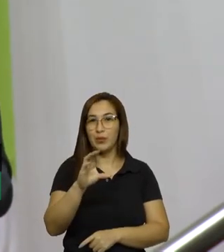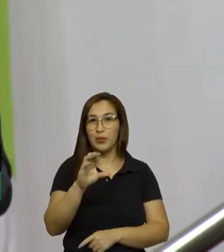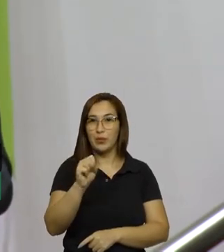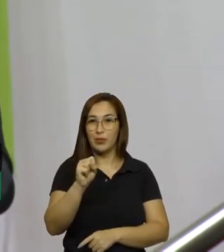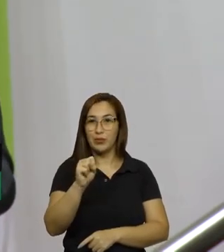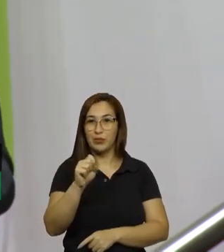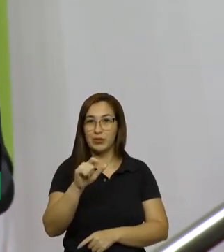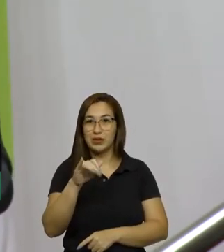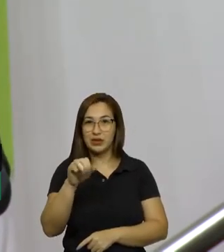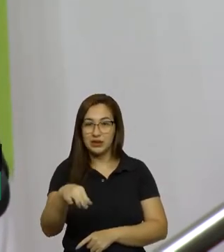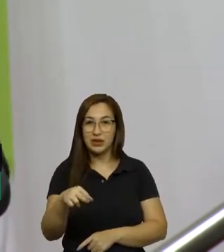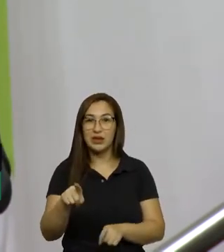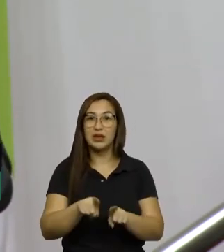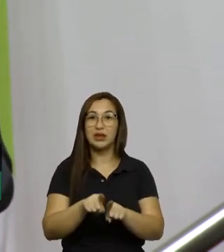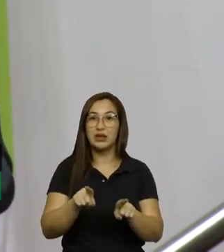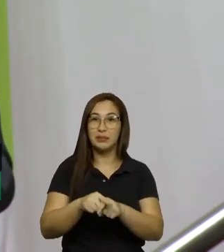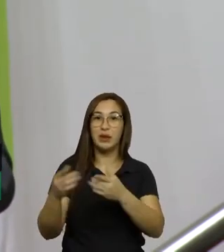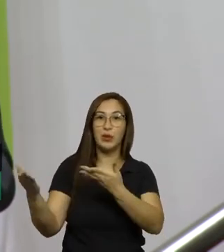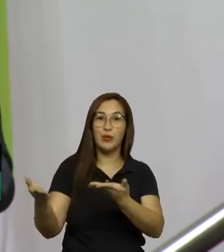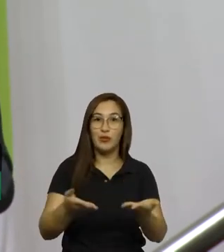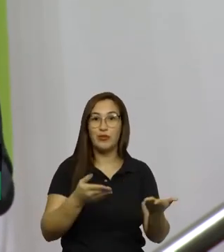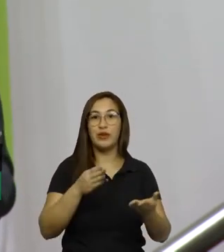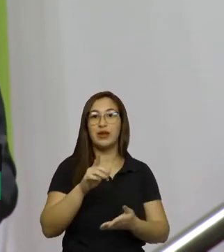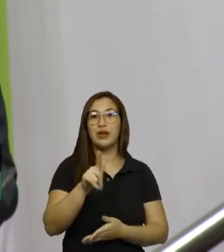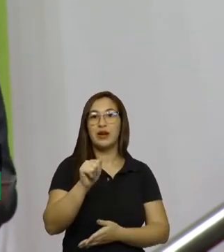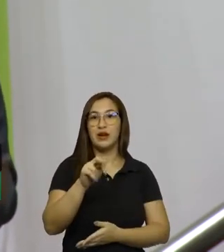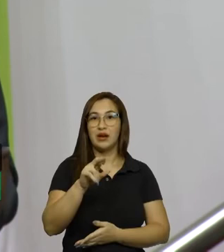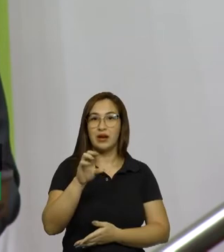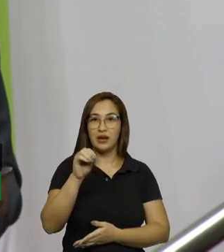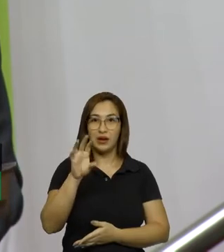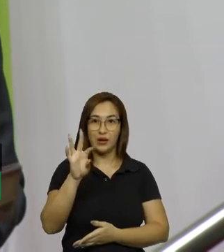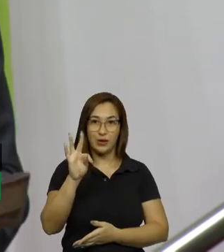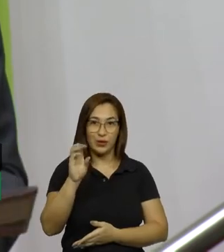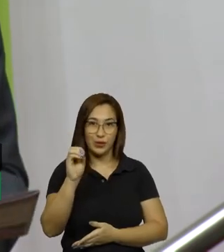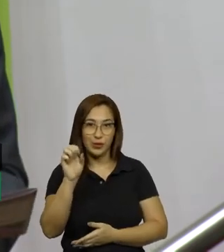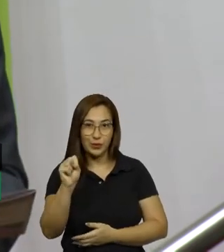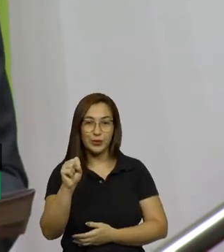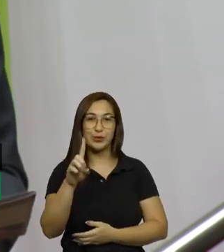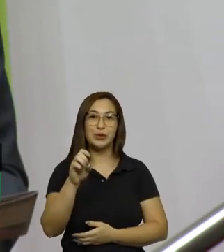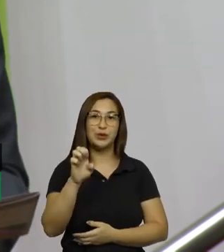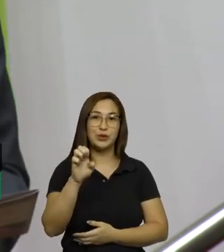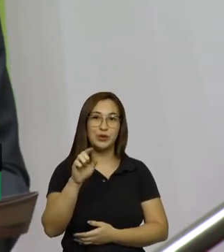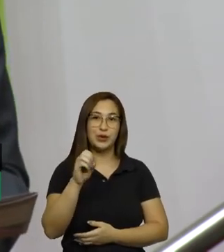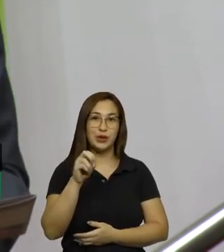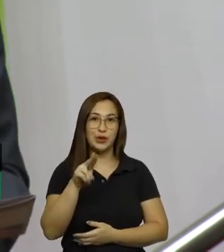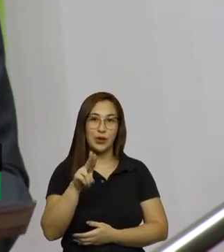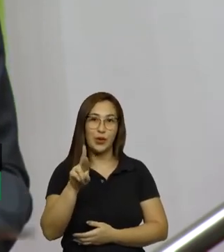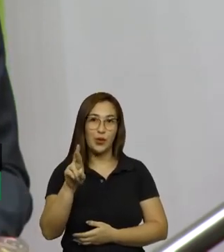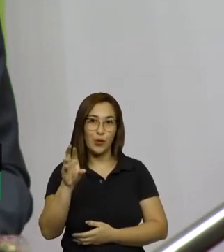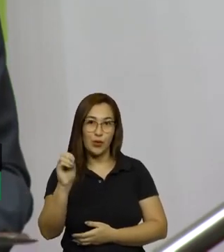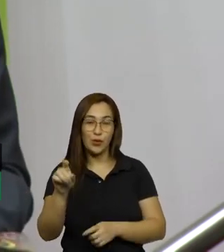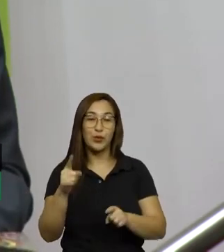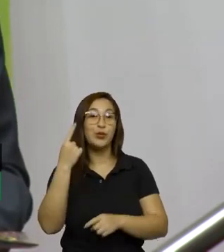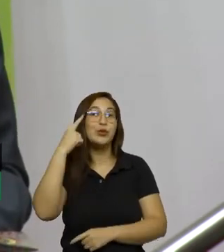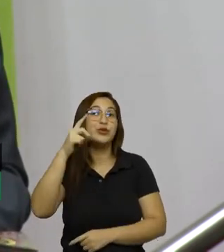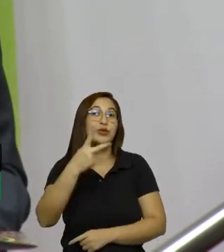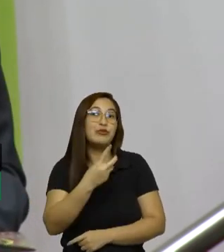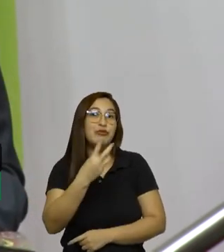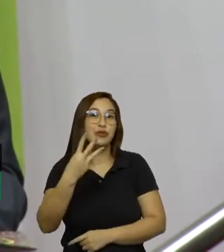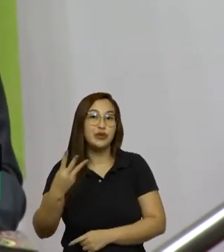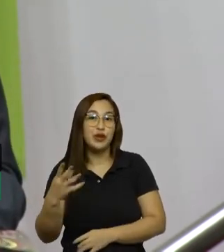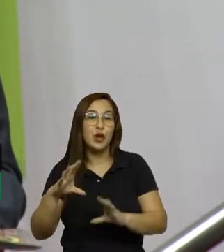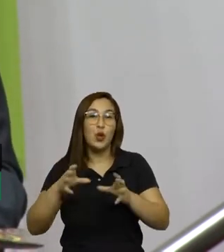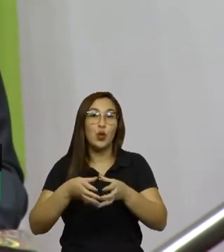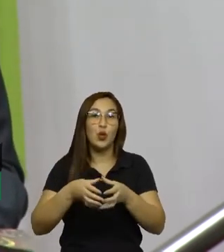com Garotos de Ouro, Baitaca, né, Garotos de Ouro. No dia 23, também nós temos aqui o grupo